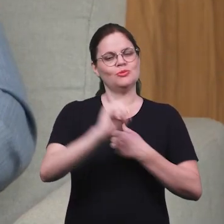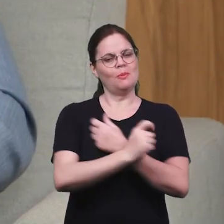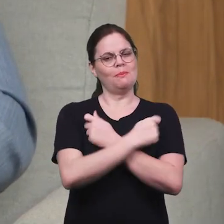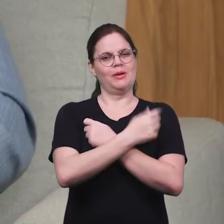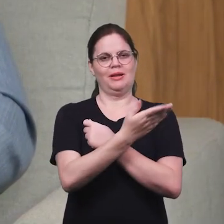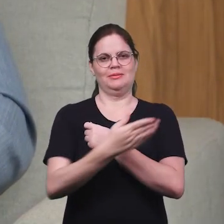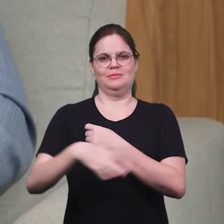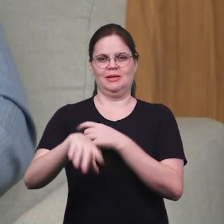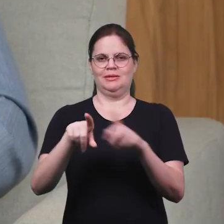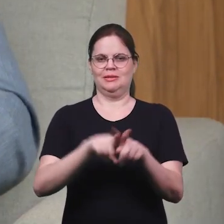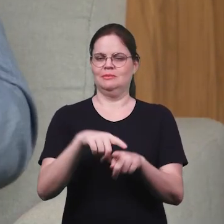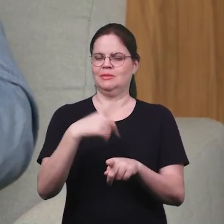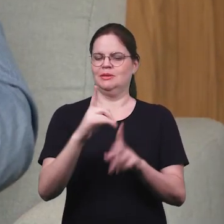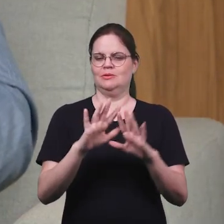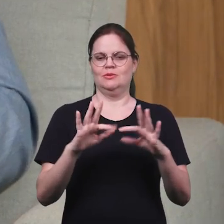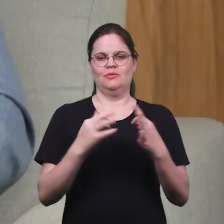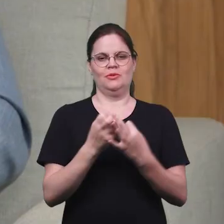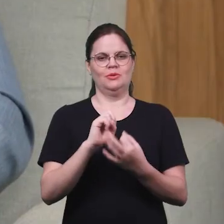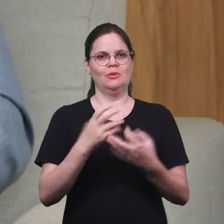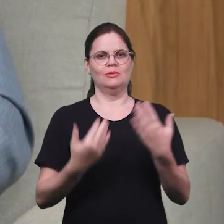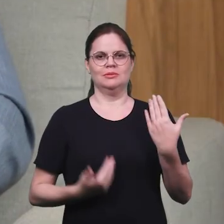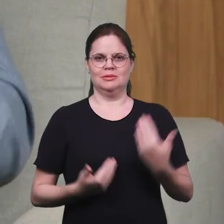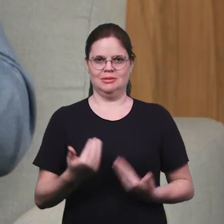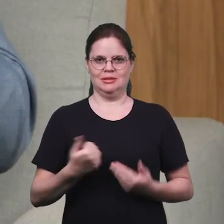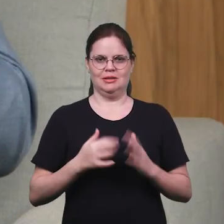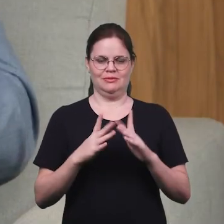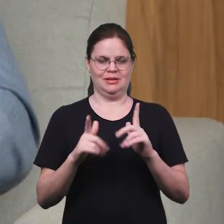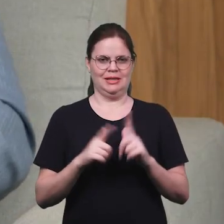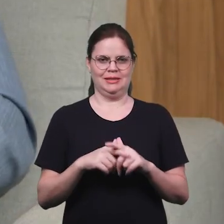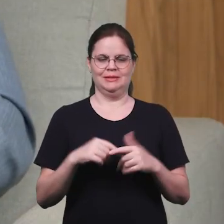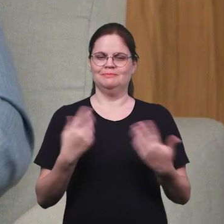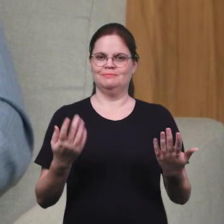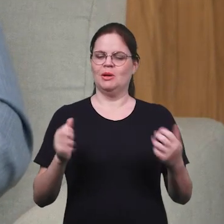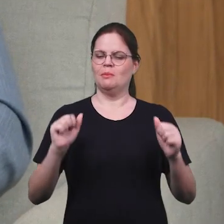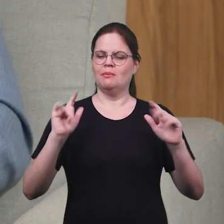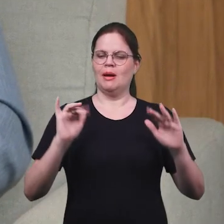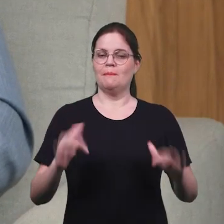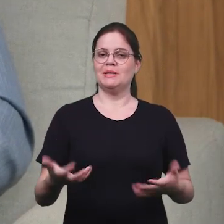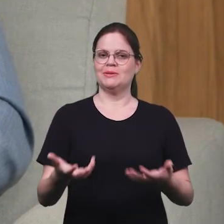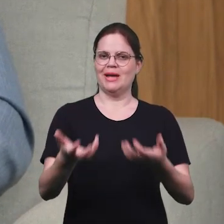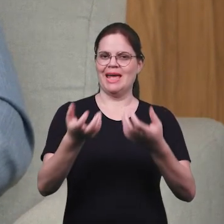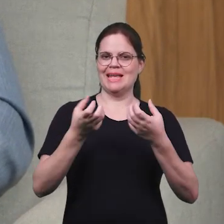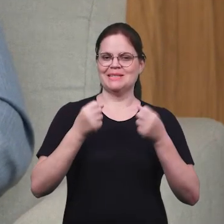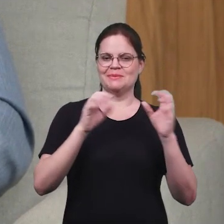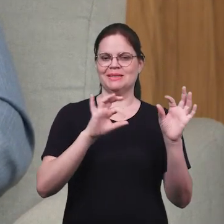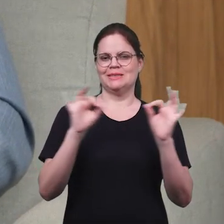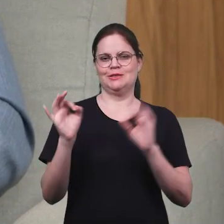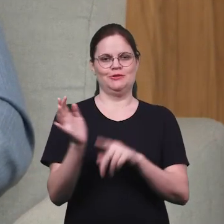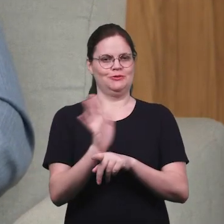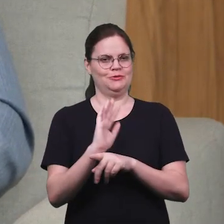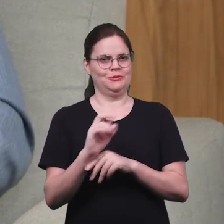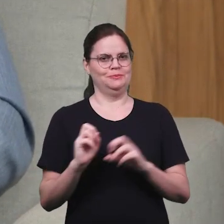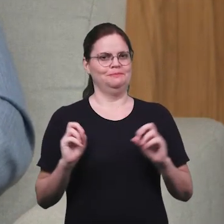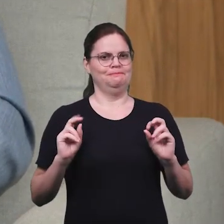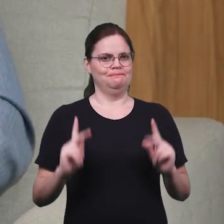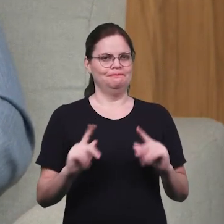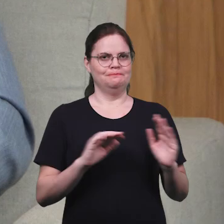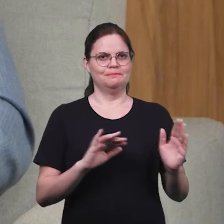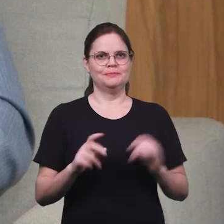idoso. É um idoso da sua família ou da igreja. Vai ser uma benção receber os vídeos aqui dos nossos